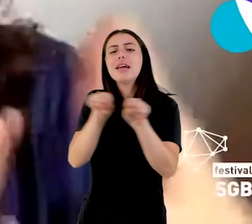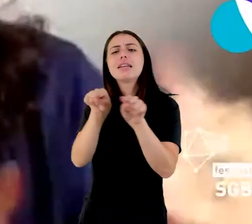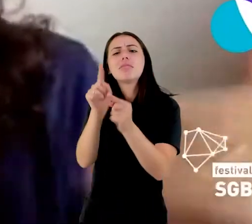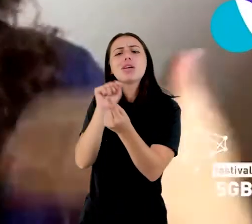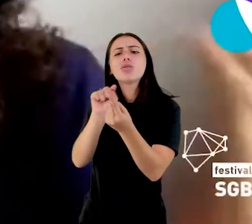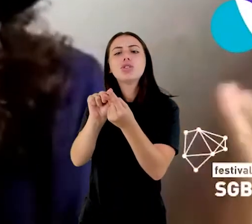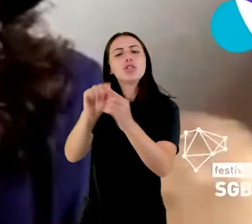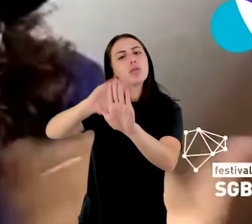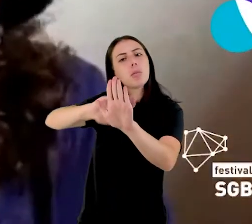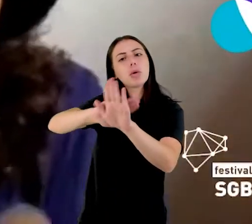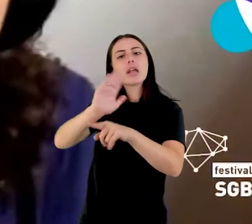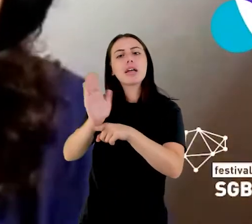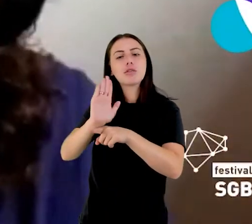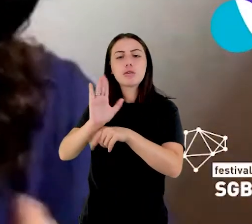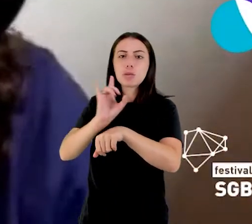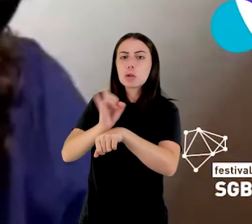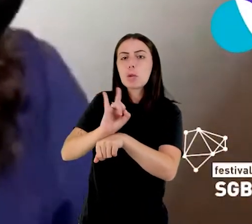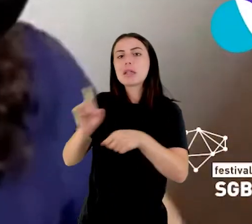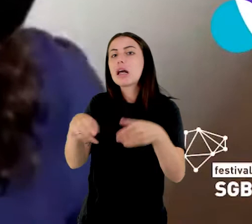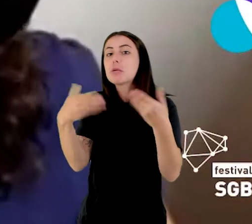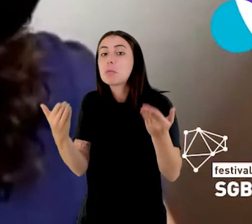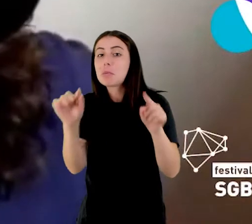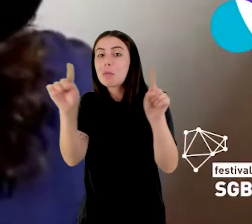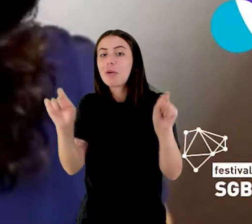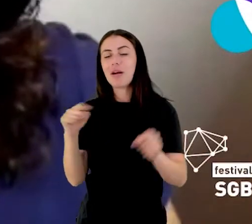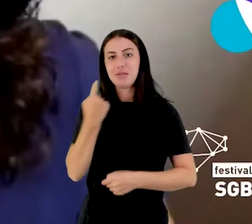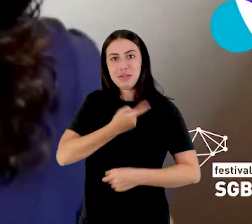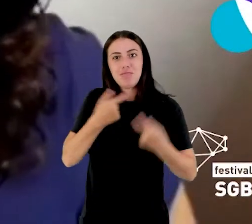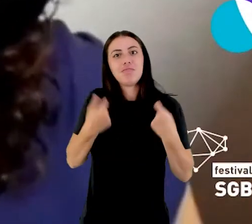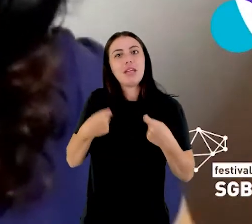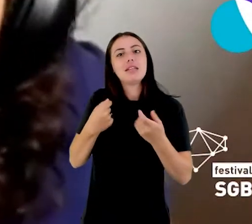isso é uma estratégia de comunicação massiva. Mas quando a gente está falando de impacto,